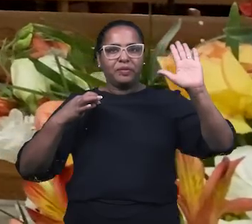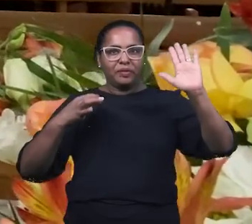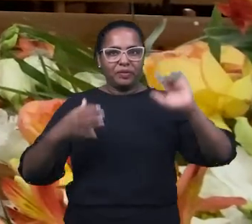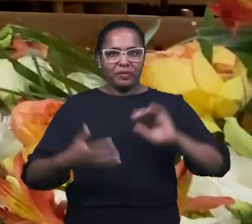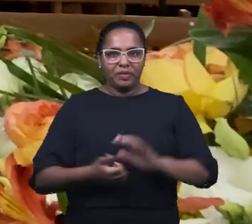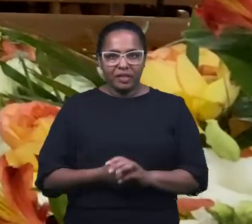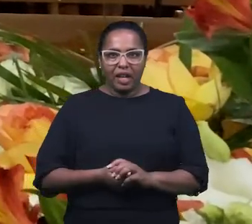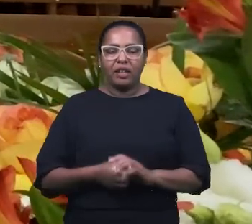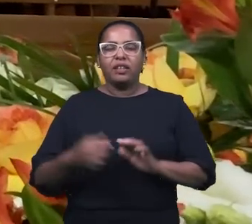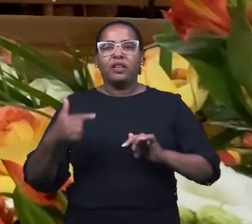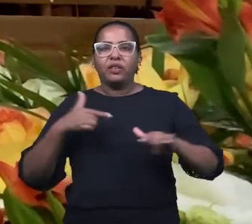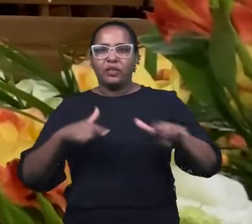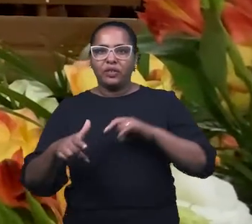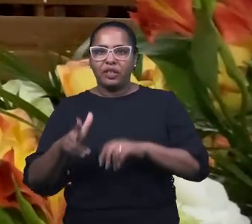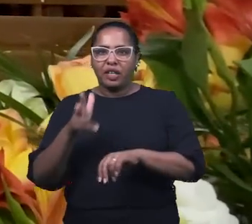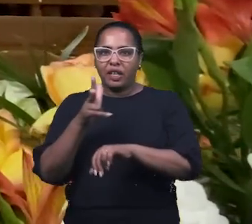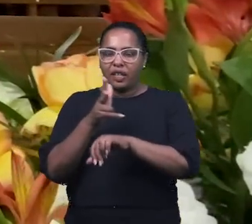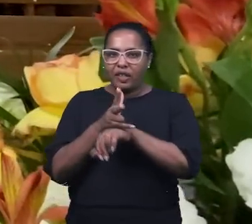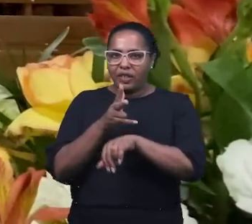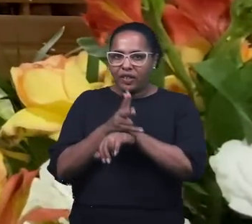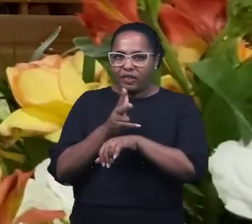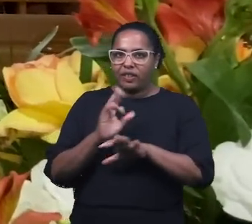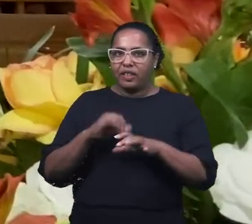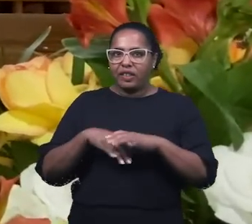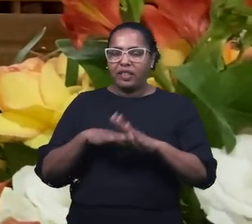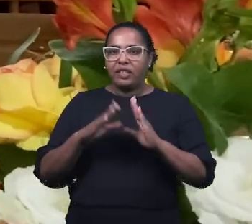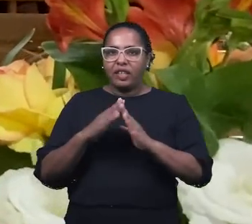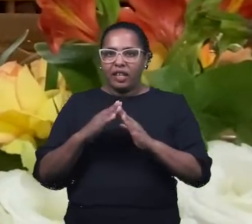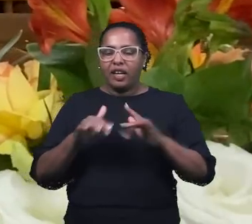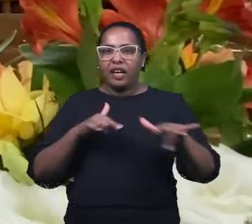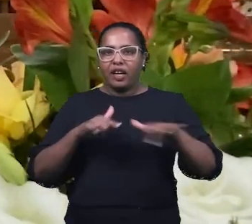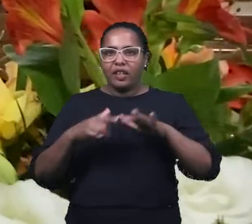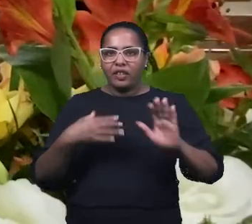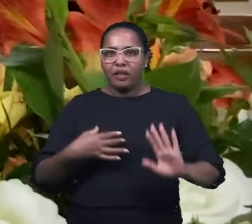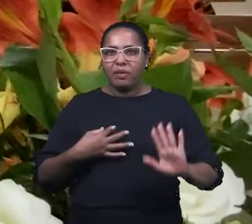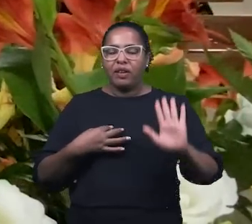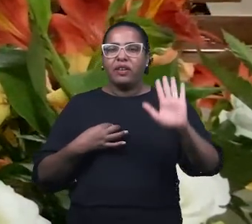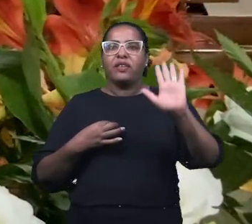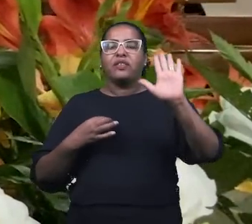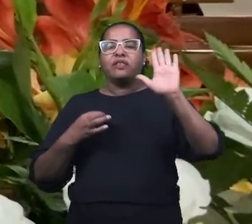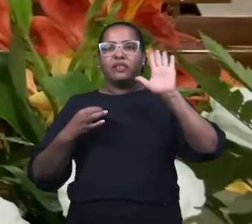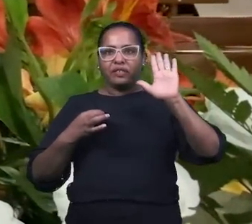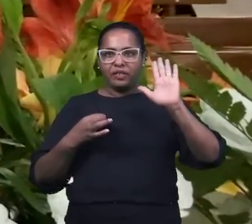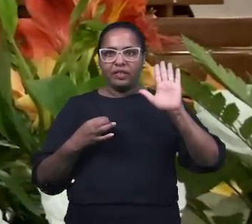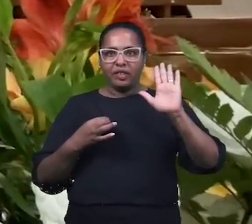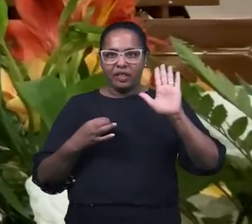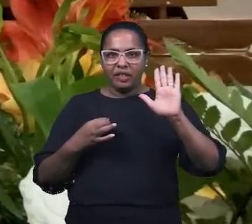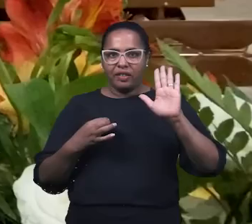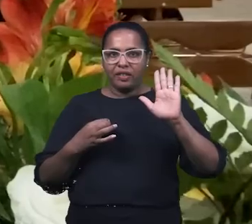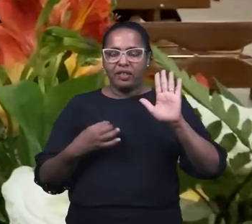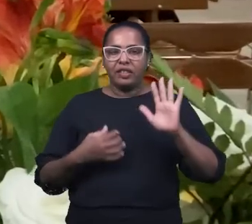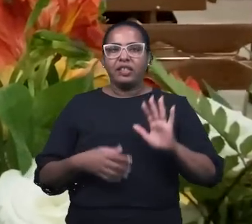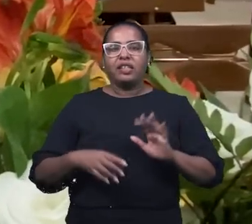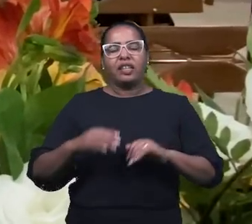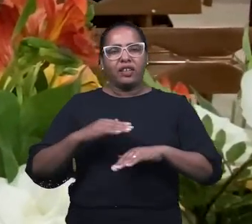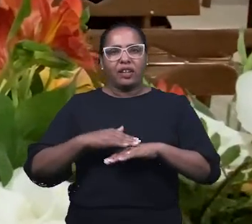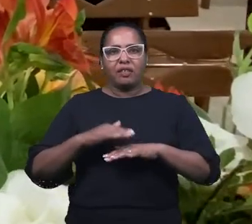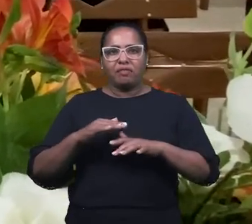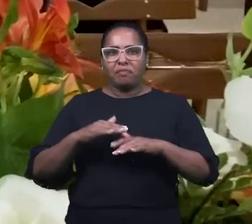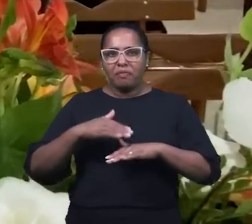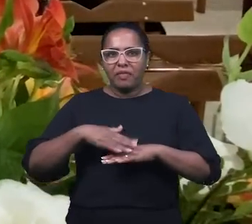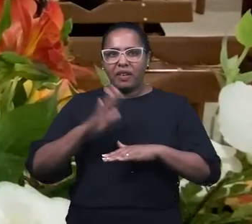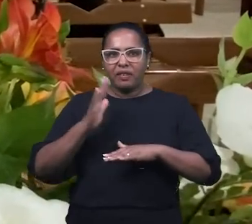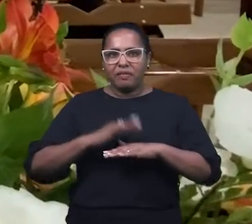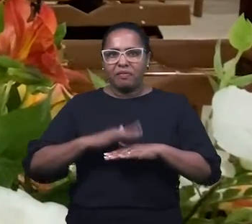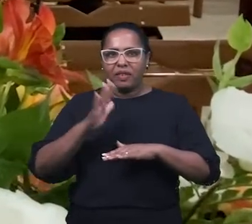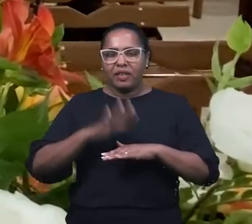né? Esse trabalho da gravação na igreja é um trabalho voluntário e cada vez mais,